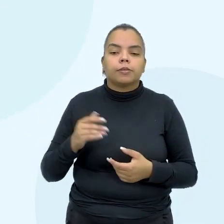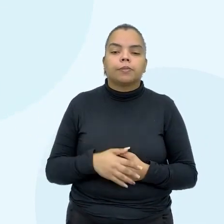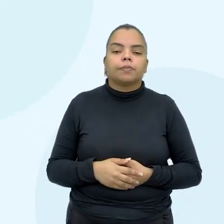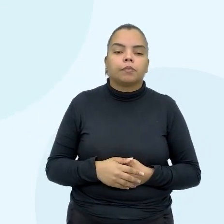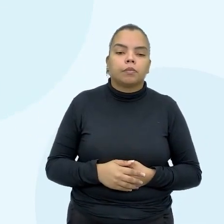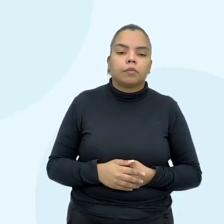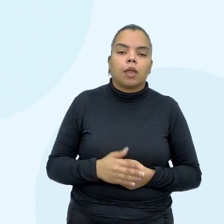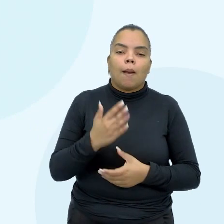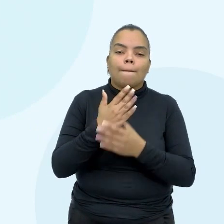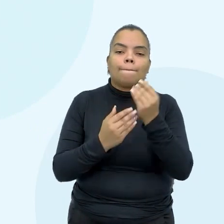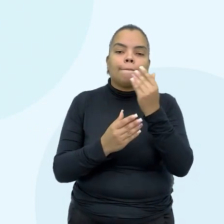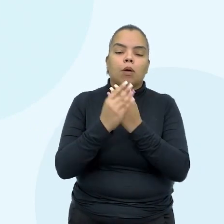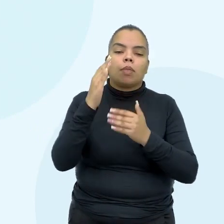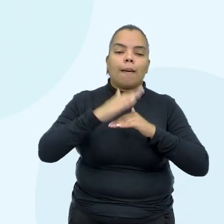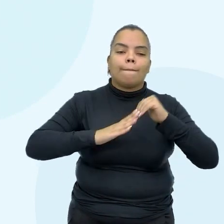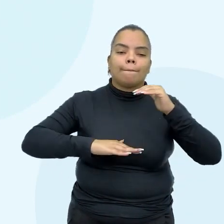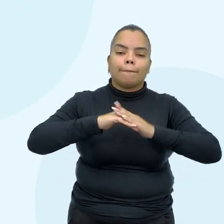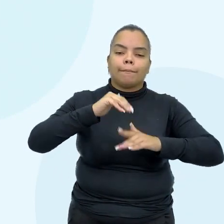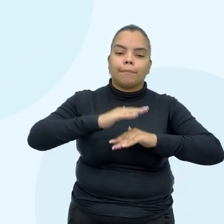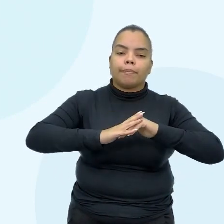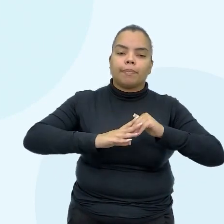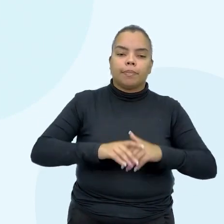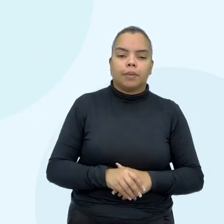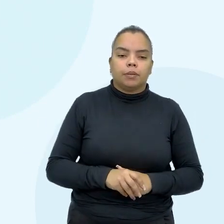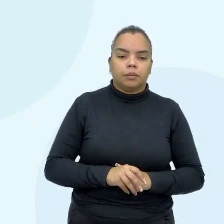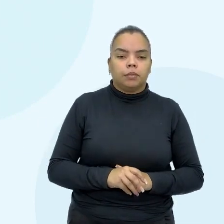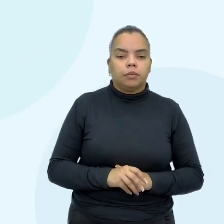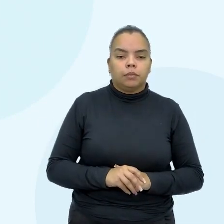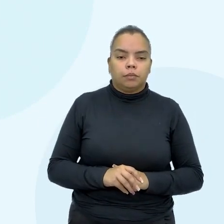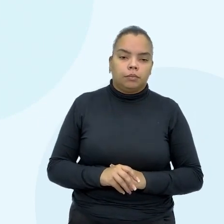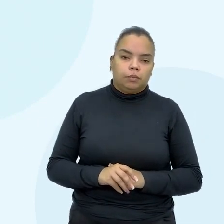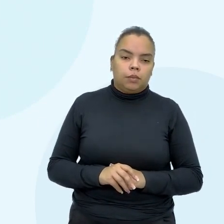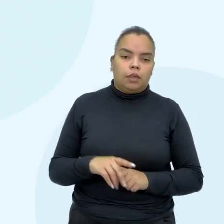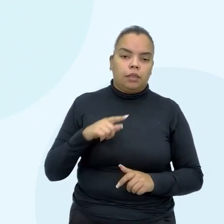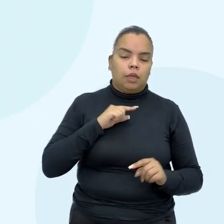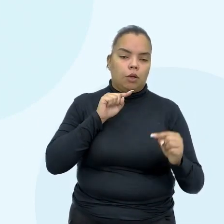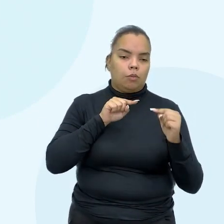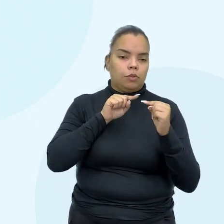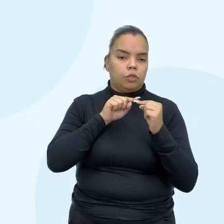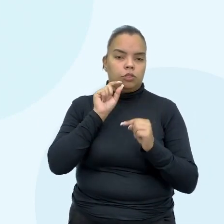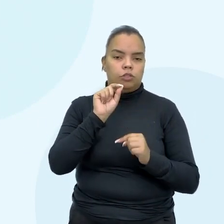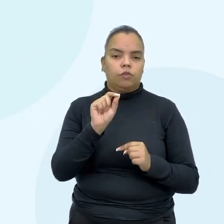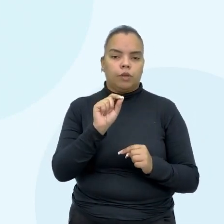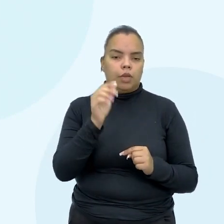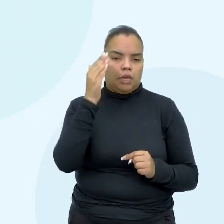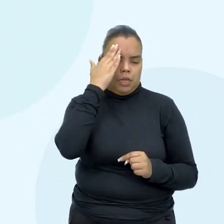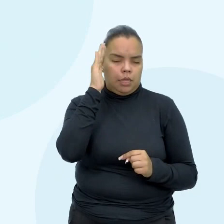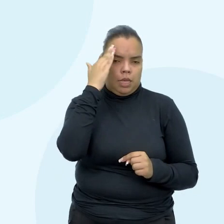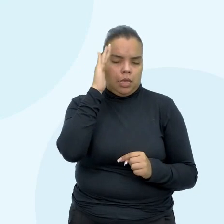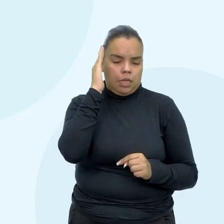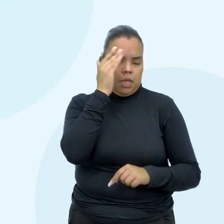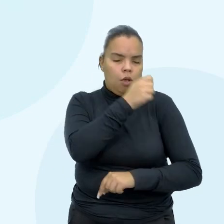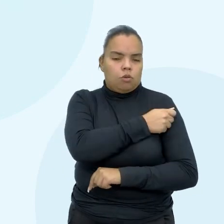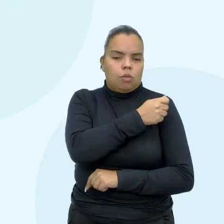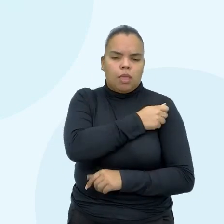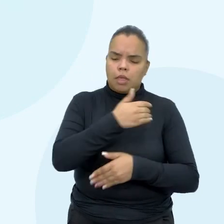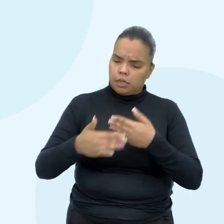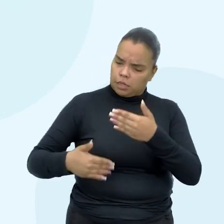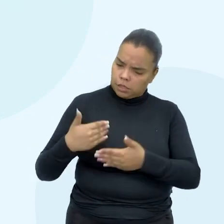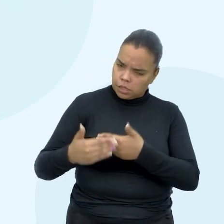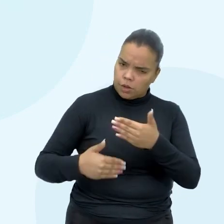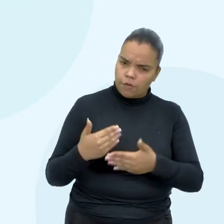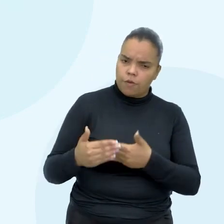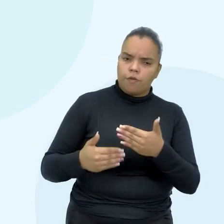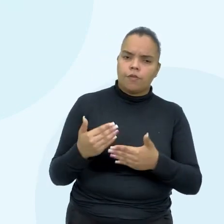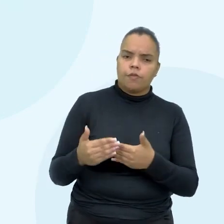na Massa, ele segue a mesma linha, né? Esta atividade ela tem como objetivo compreender, os estudantes conseguem desenvolver com